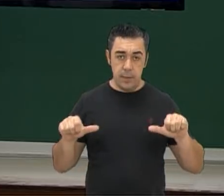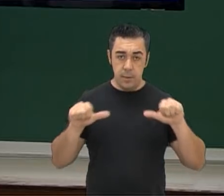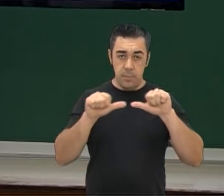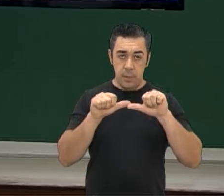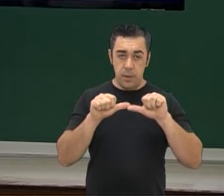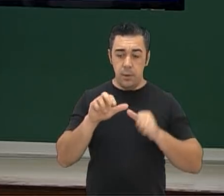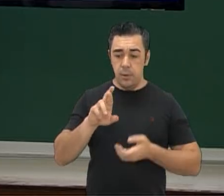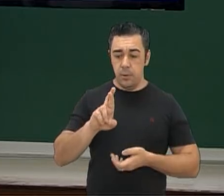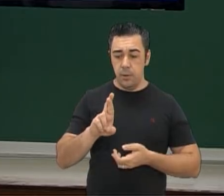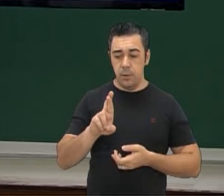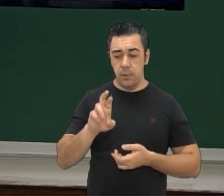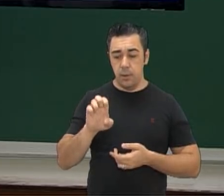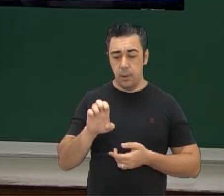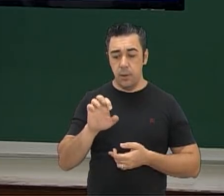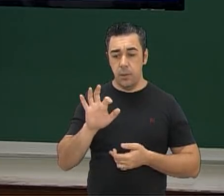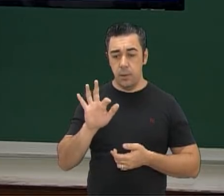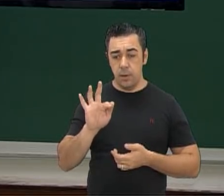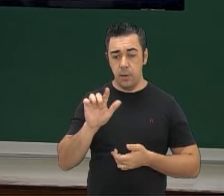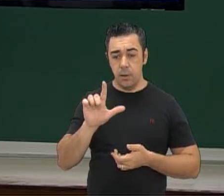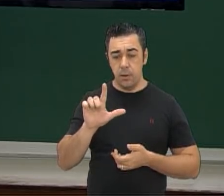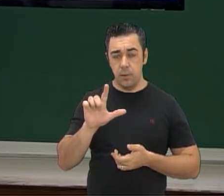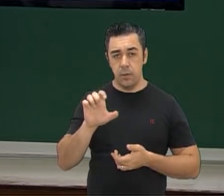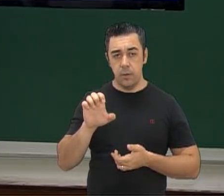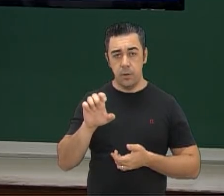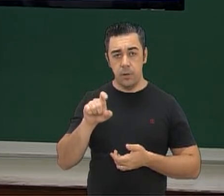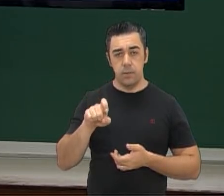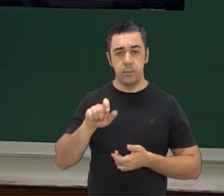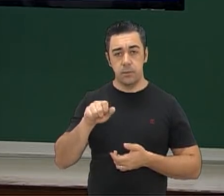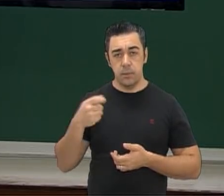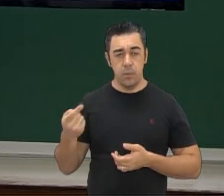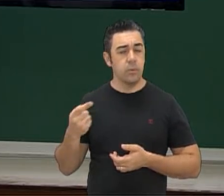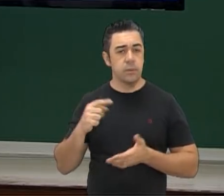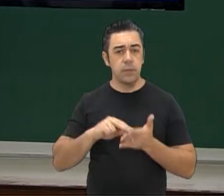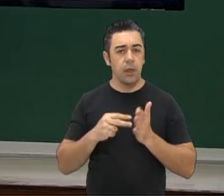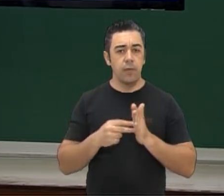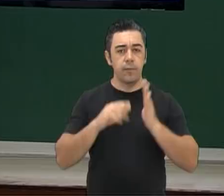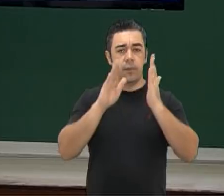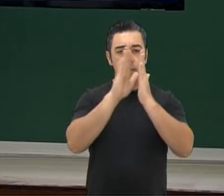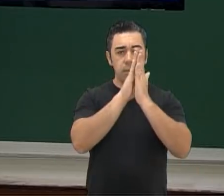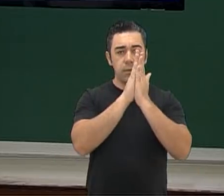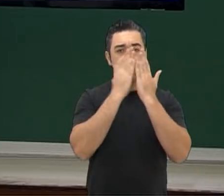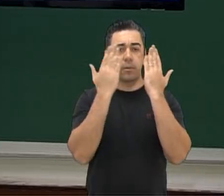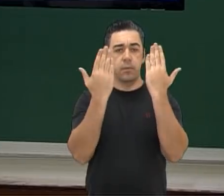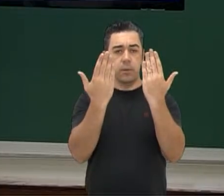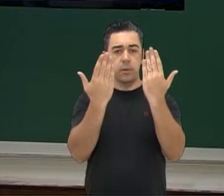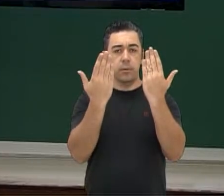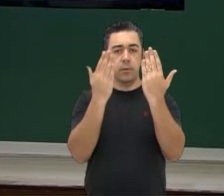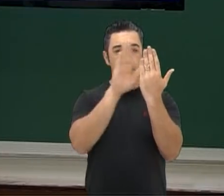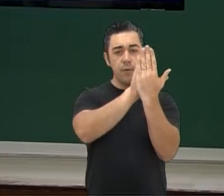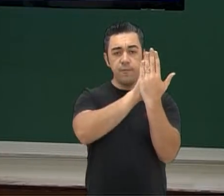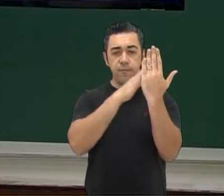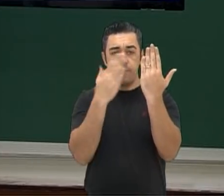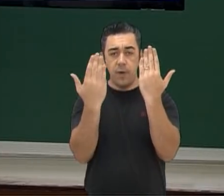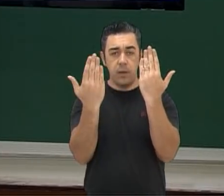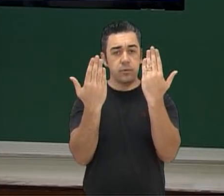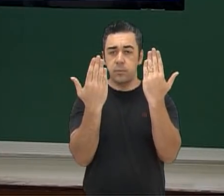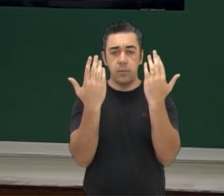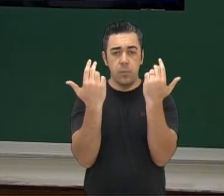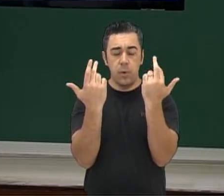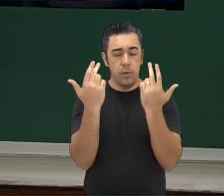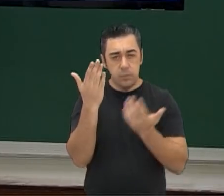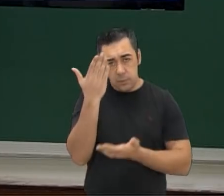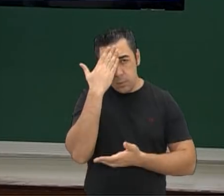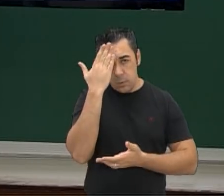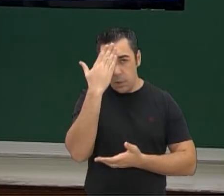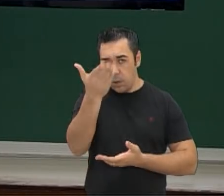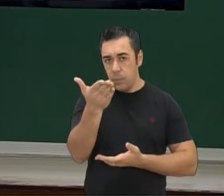simetria é a de reflexão. Então, você sabe que é o reflexo dessa figura no outro quadrante. Então, com essas duas